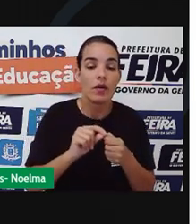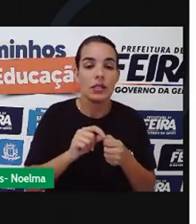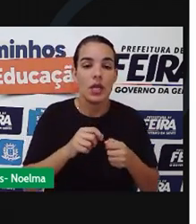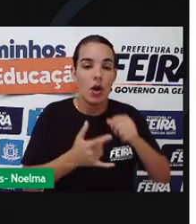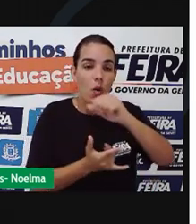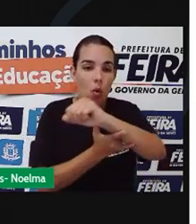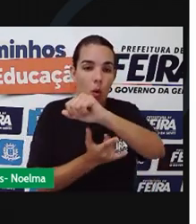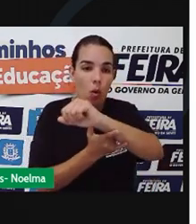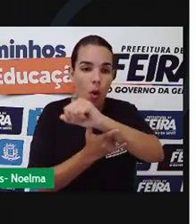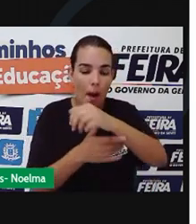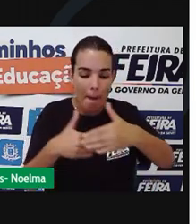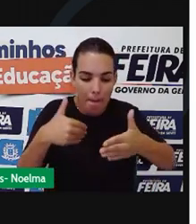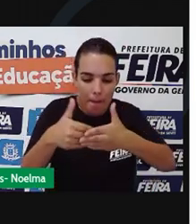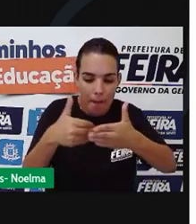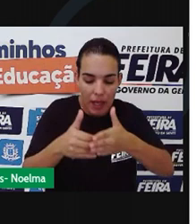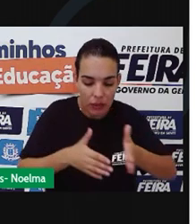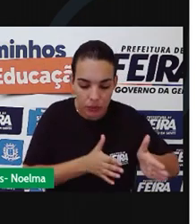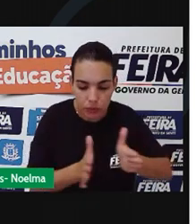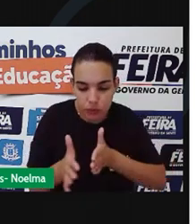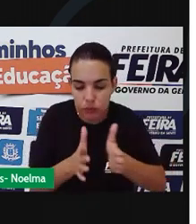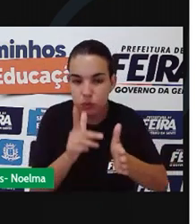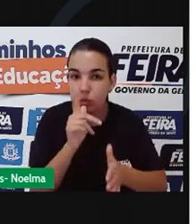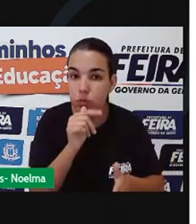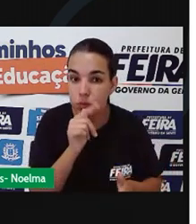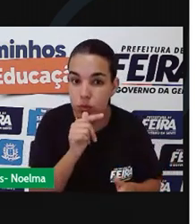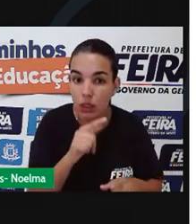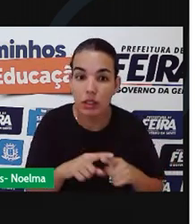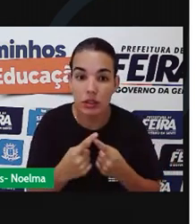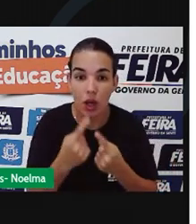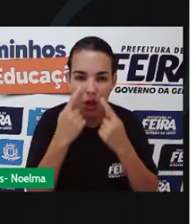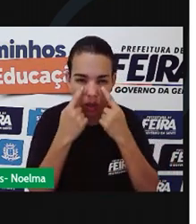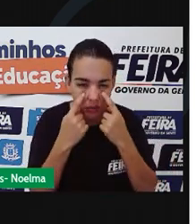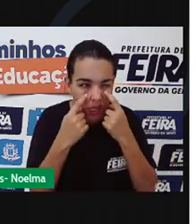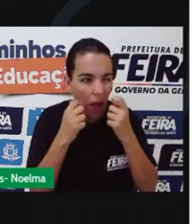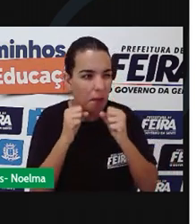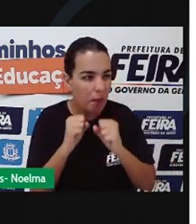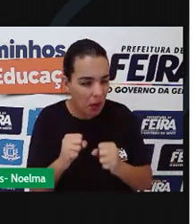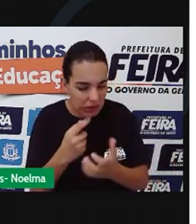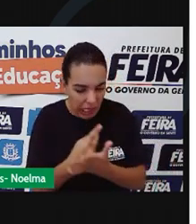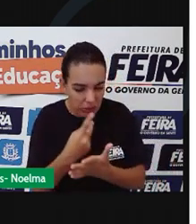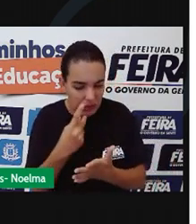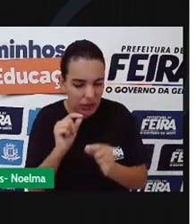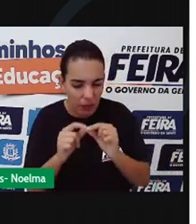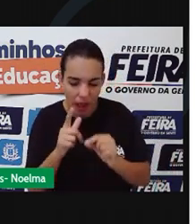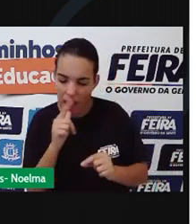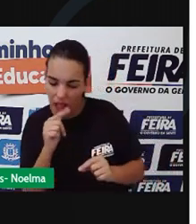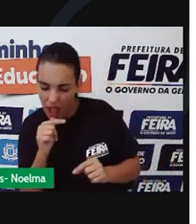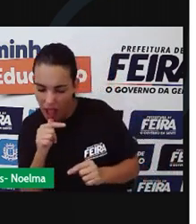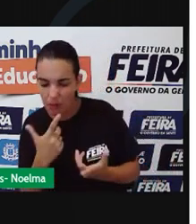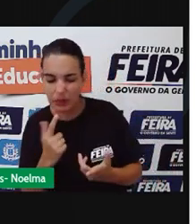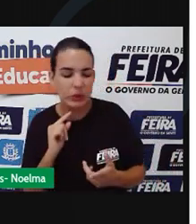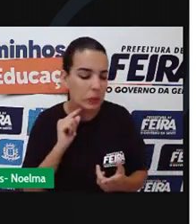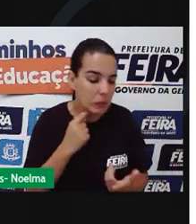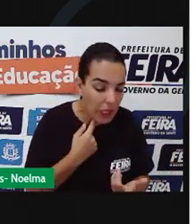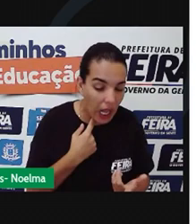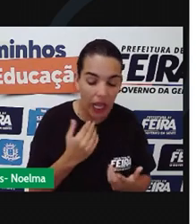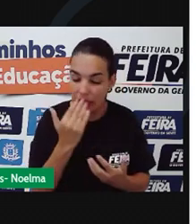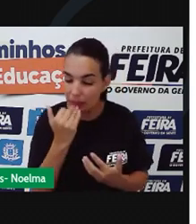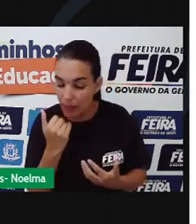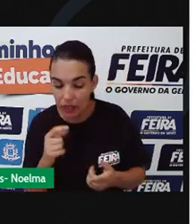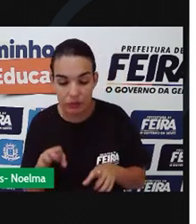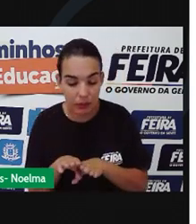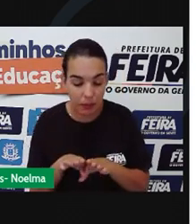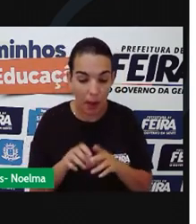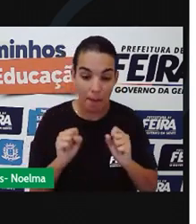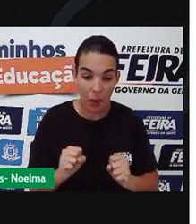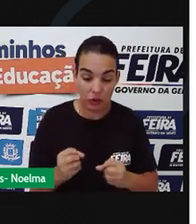coleta de esgotos essa bactéria é exemplo de microrganismo que pode contaminar a água e os alimentos que ingeridos